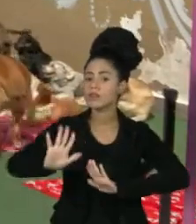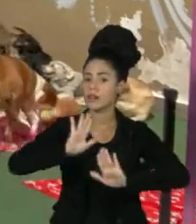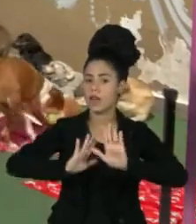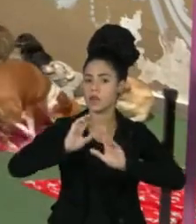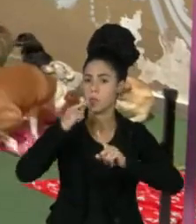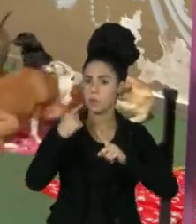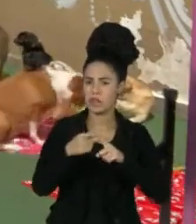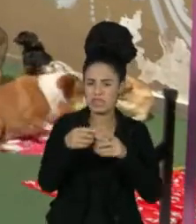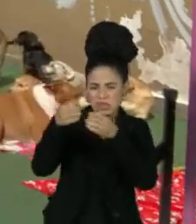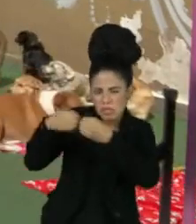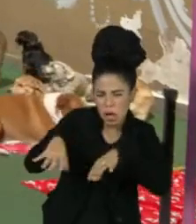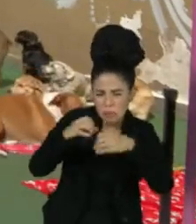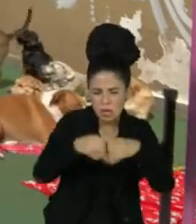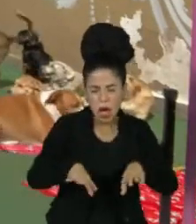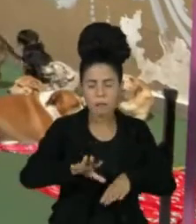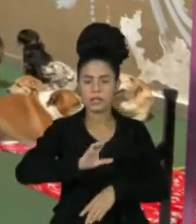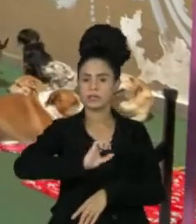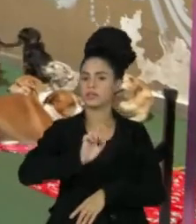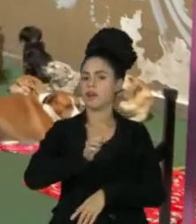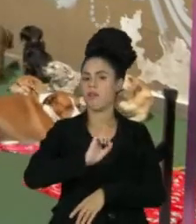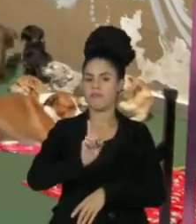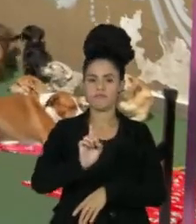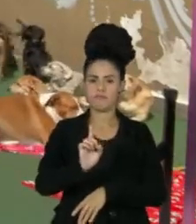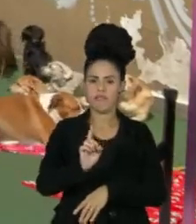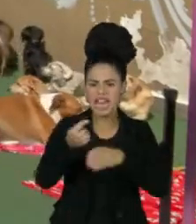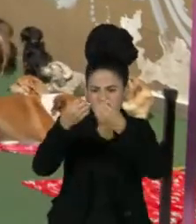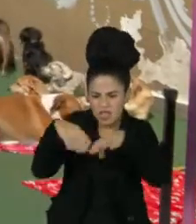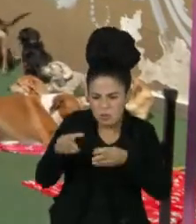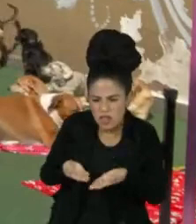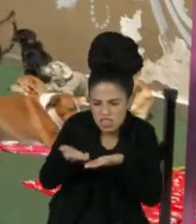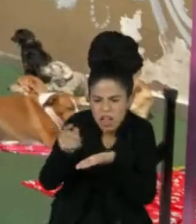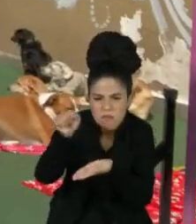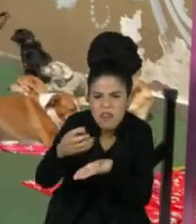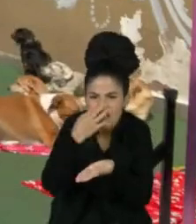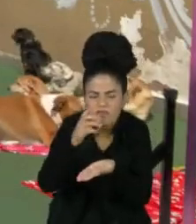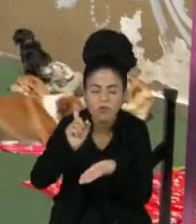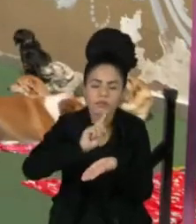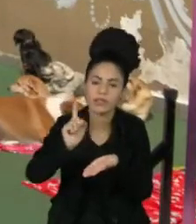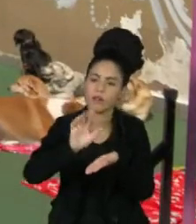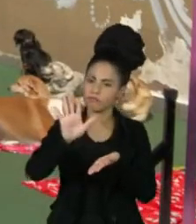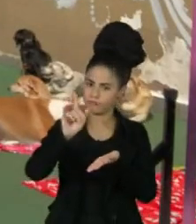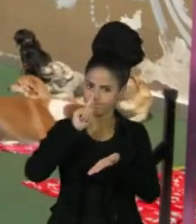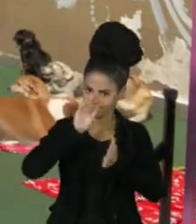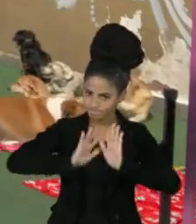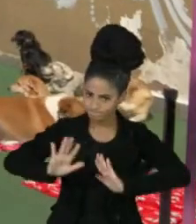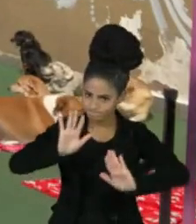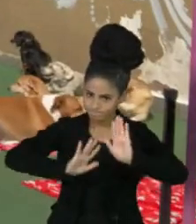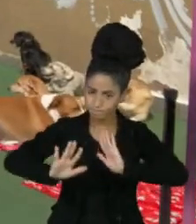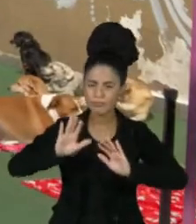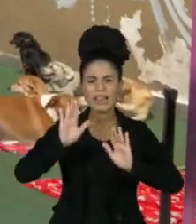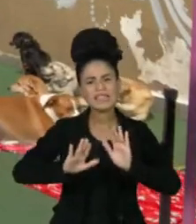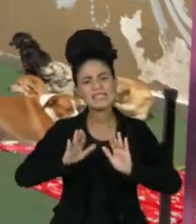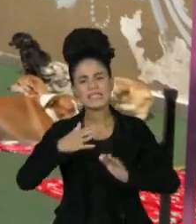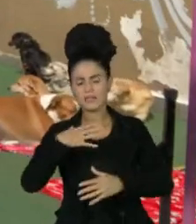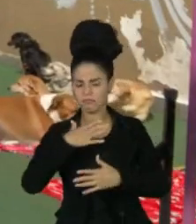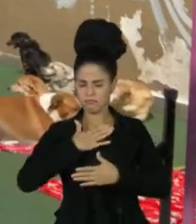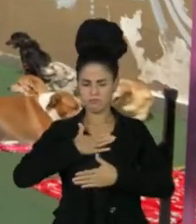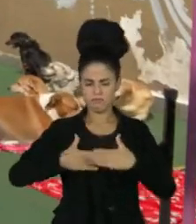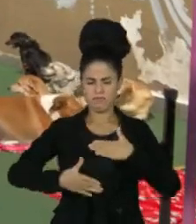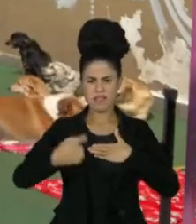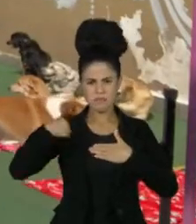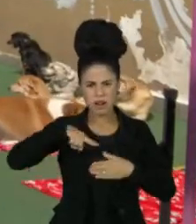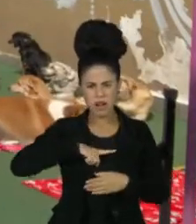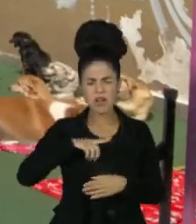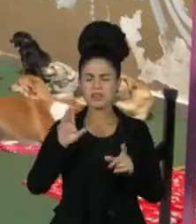as sobras. Nem sempre o que resta da nossa alimentação faz bem para os animais. Um ingrediente inofensivo para o nosso organismo pode